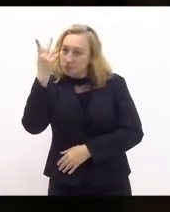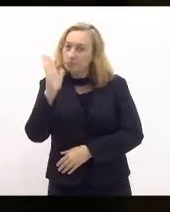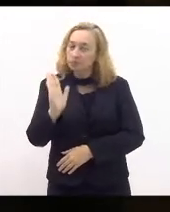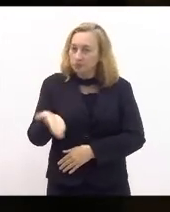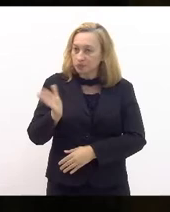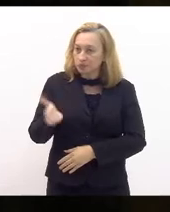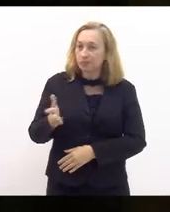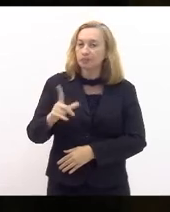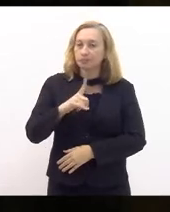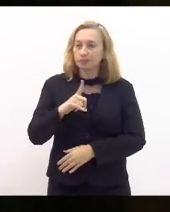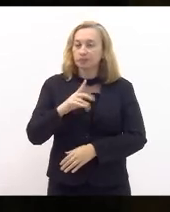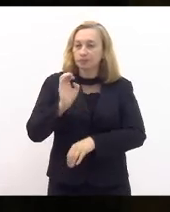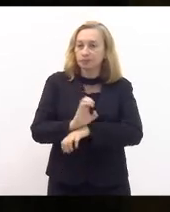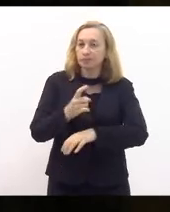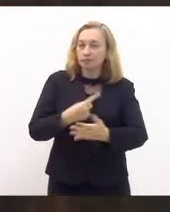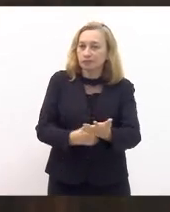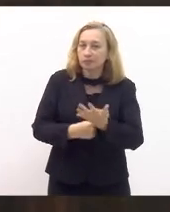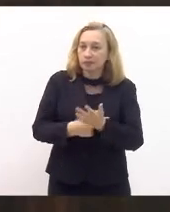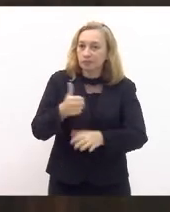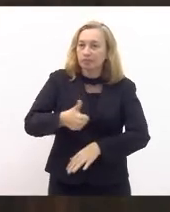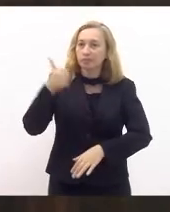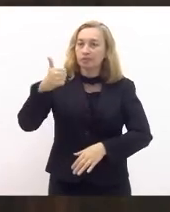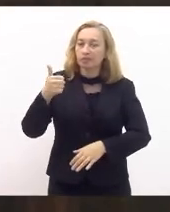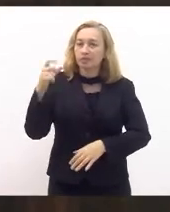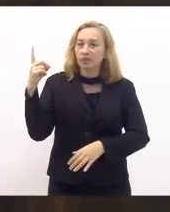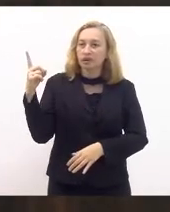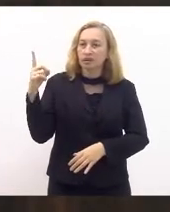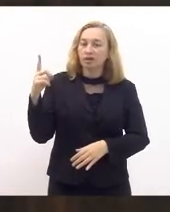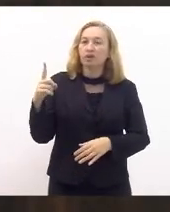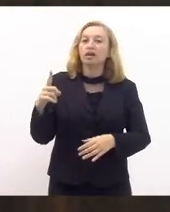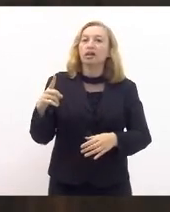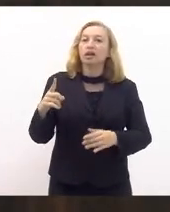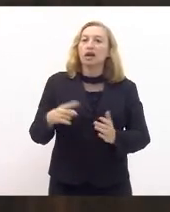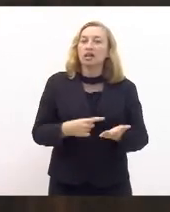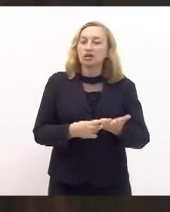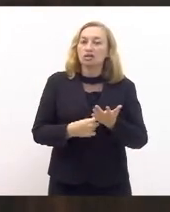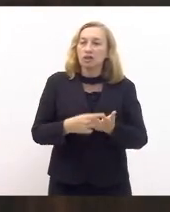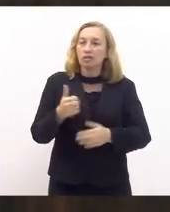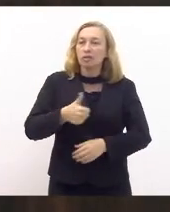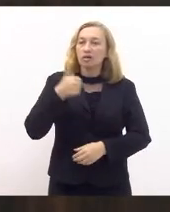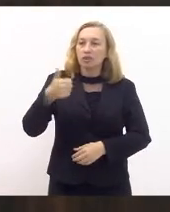esse Estado, para nos ajudar a vencer essas dificuldades. Parabéns.